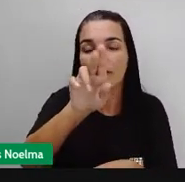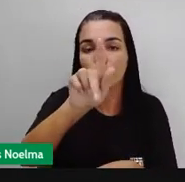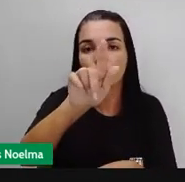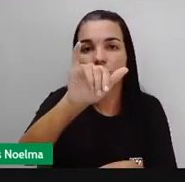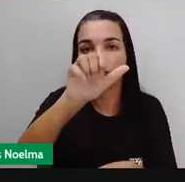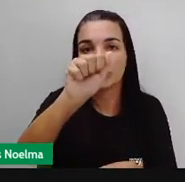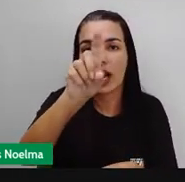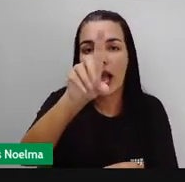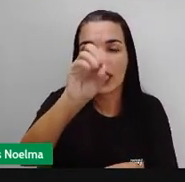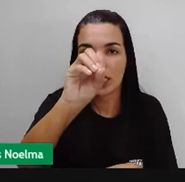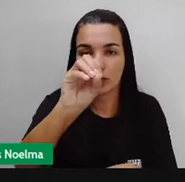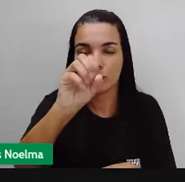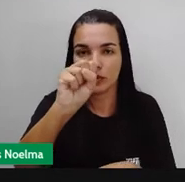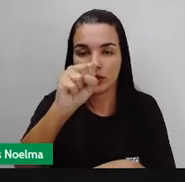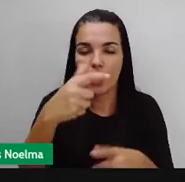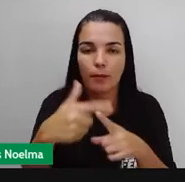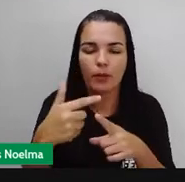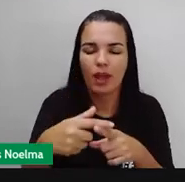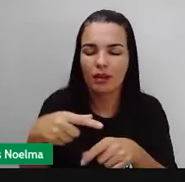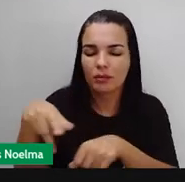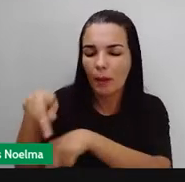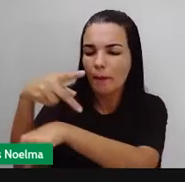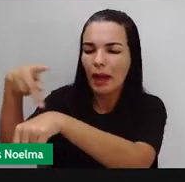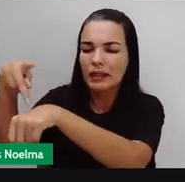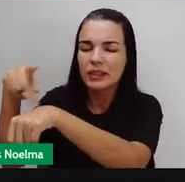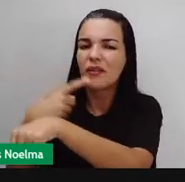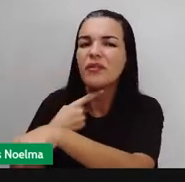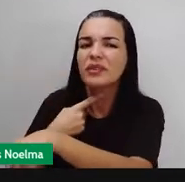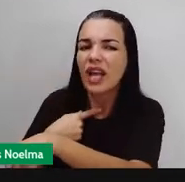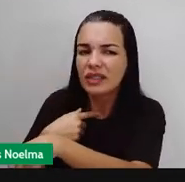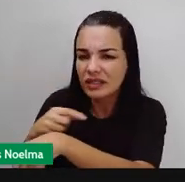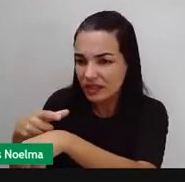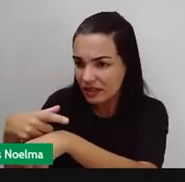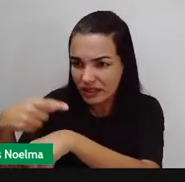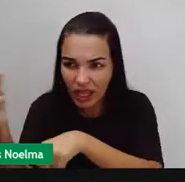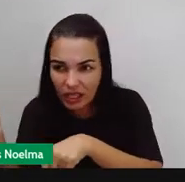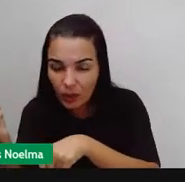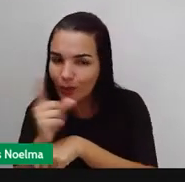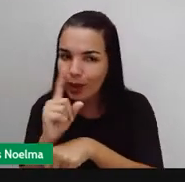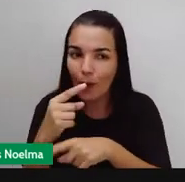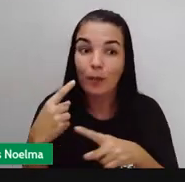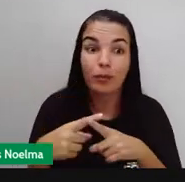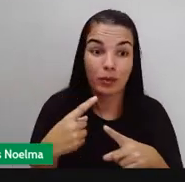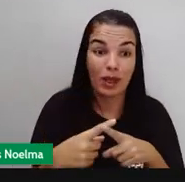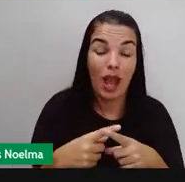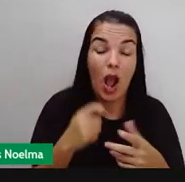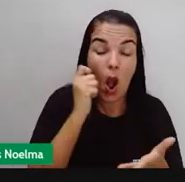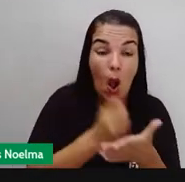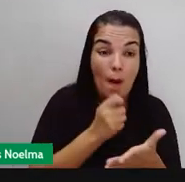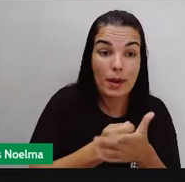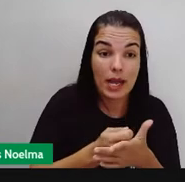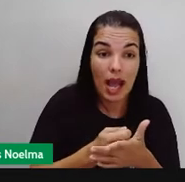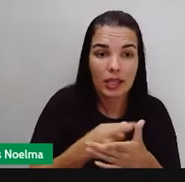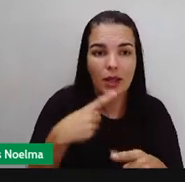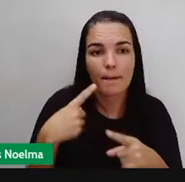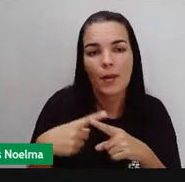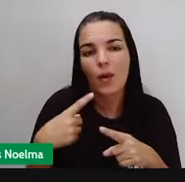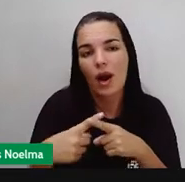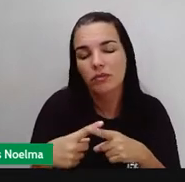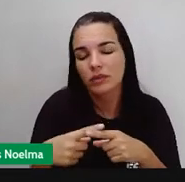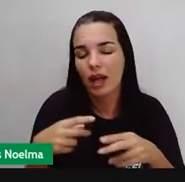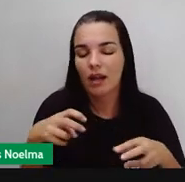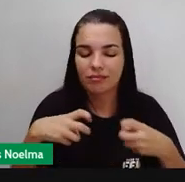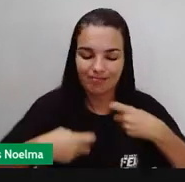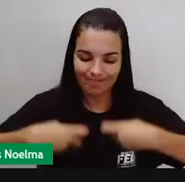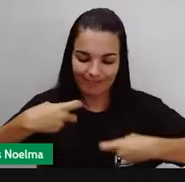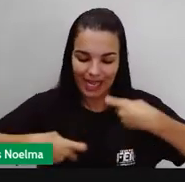de refugiados, porque eles não saíram porque queriam, né? Mas saíram porque foram obrigados a sair devido